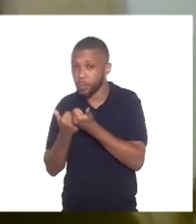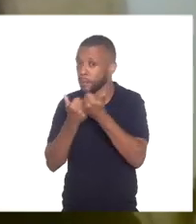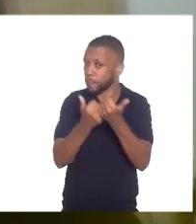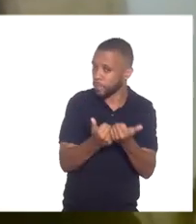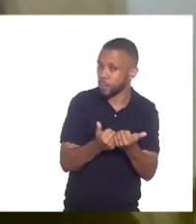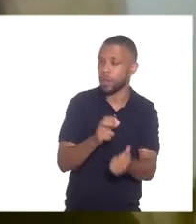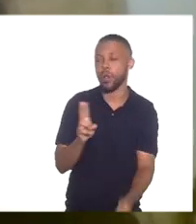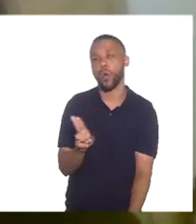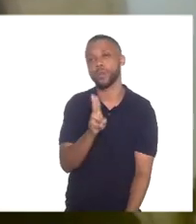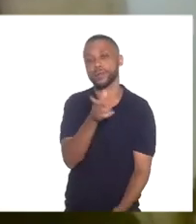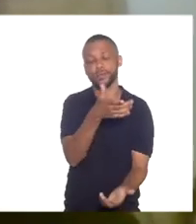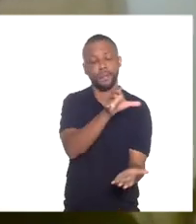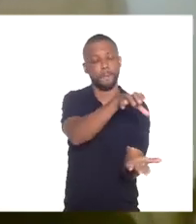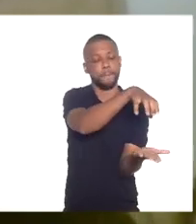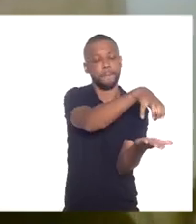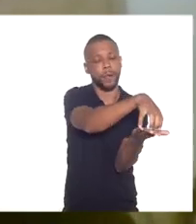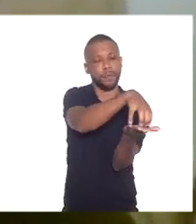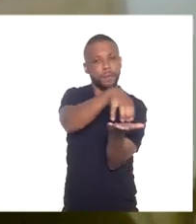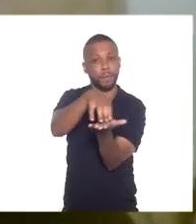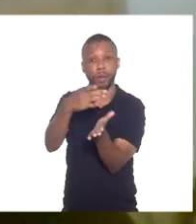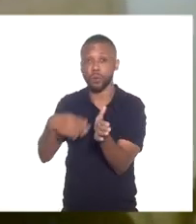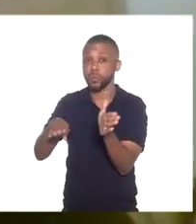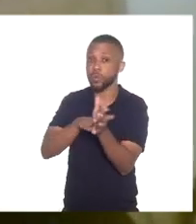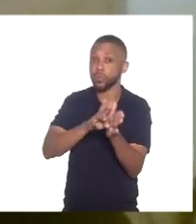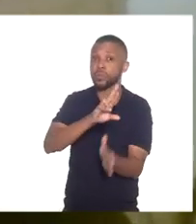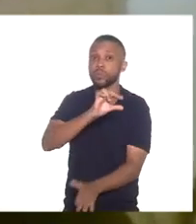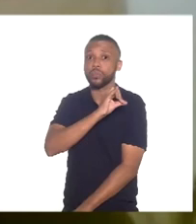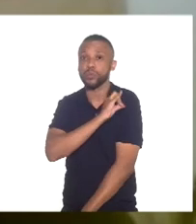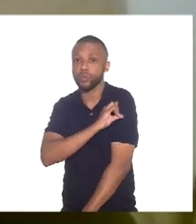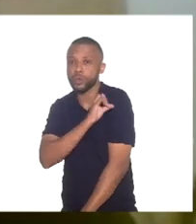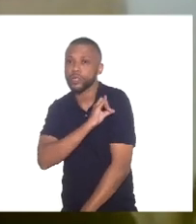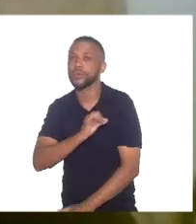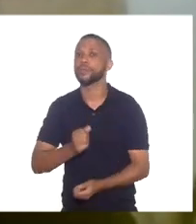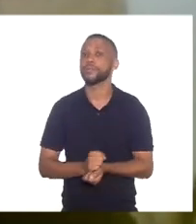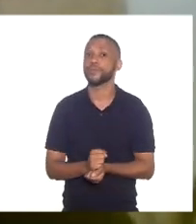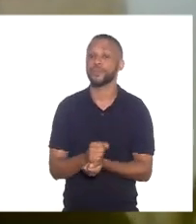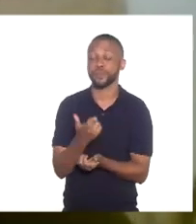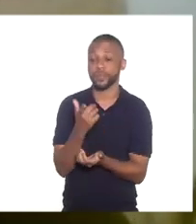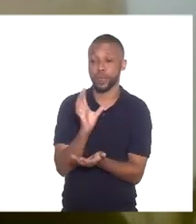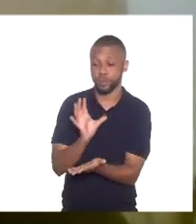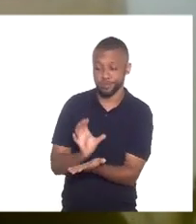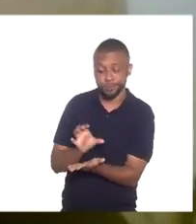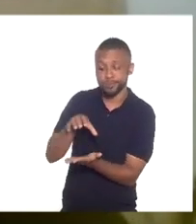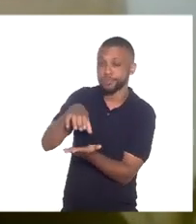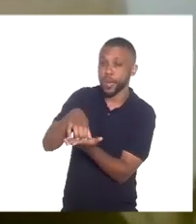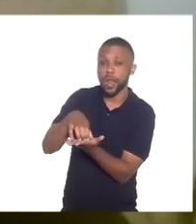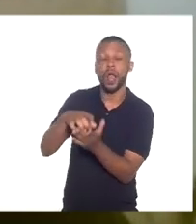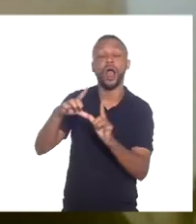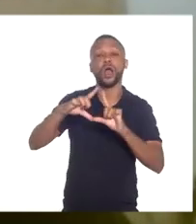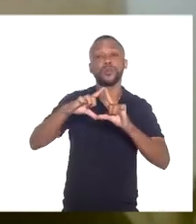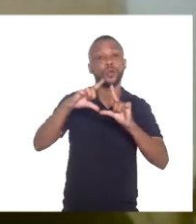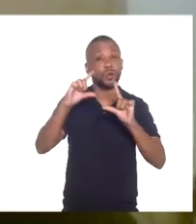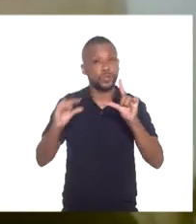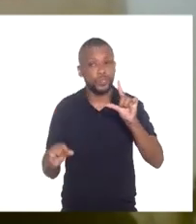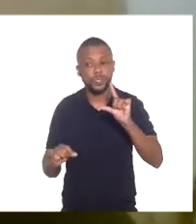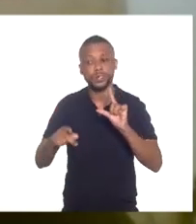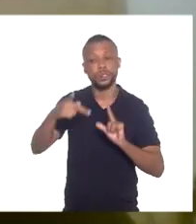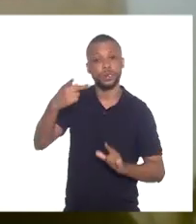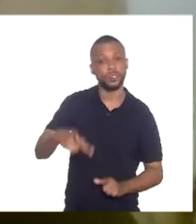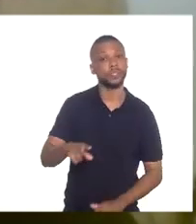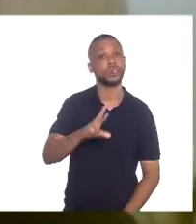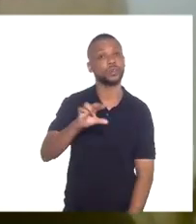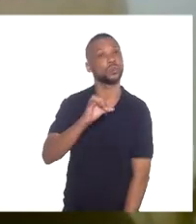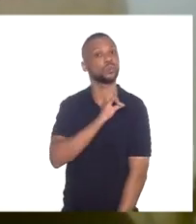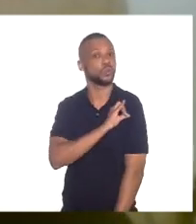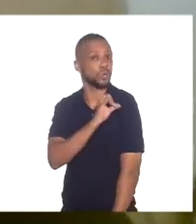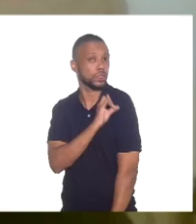Utilizando as instalações portuárias do Rio de Janeiro, as instalações logísticas do Rio de Janeiro. E é claro que o